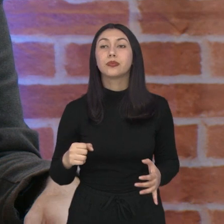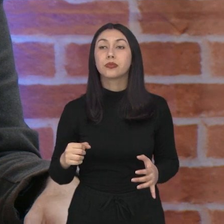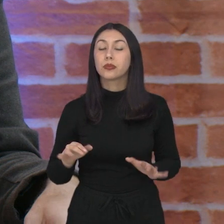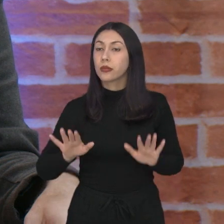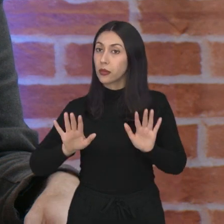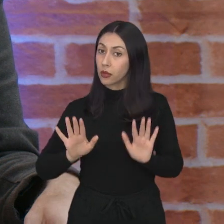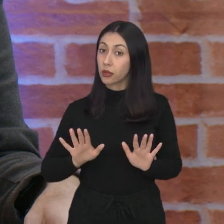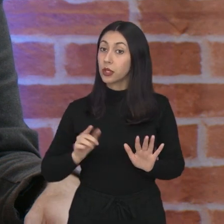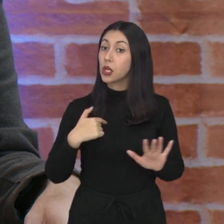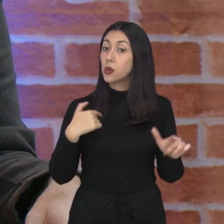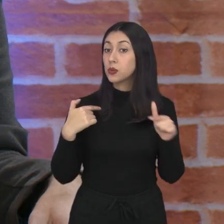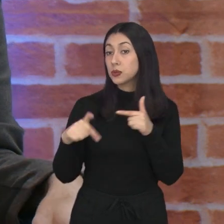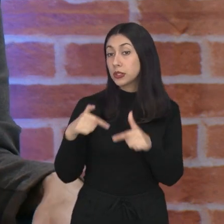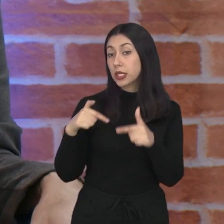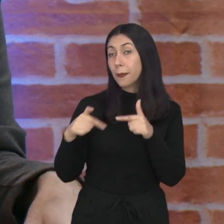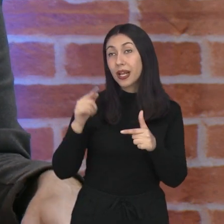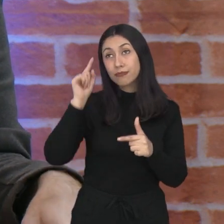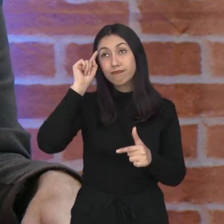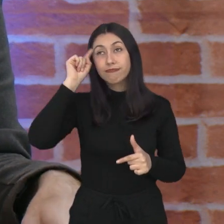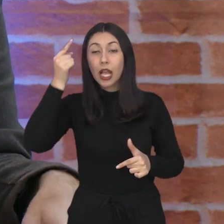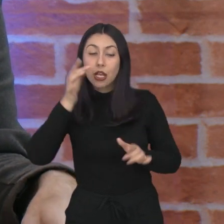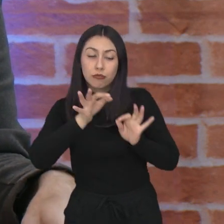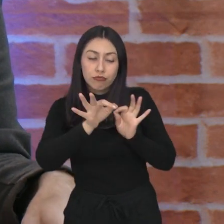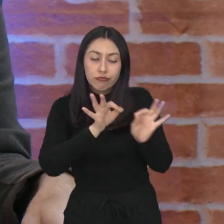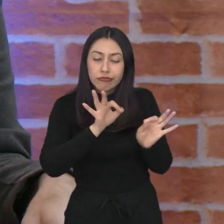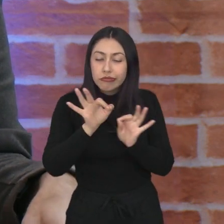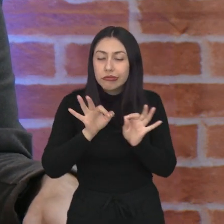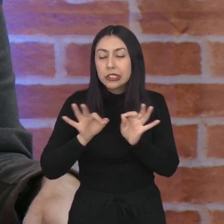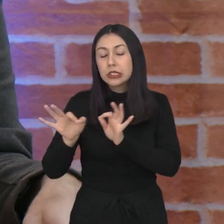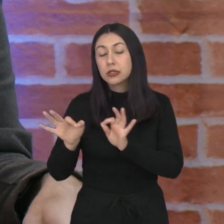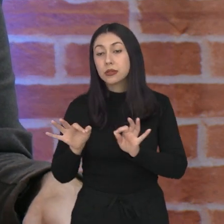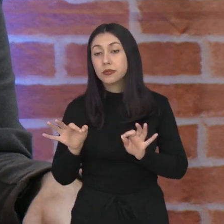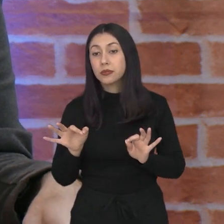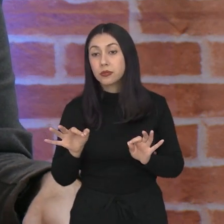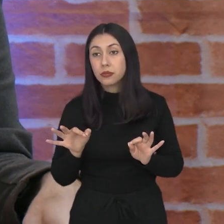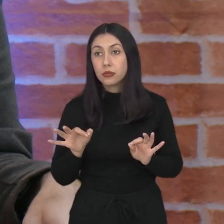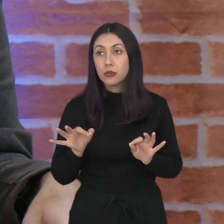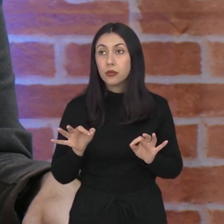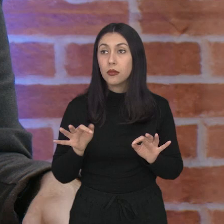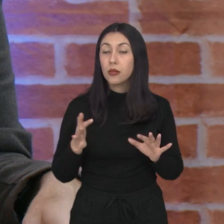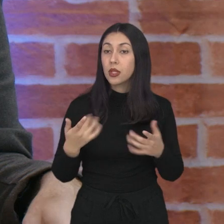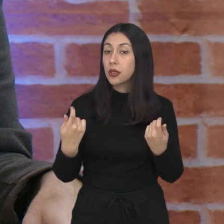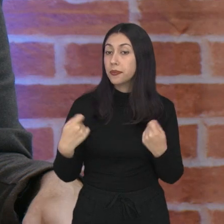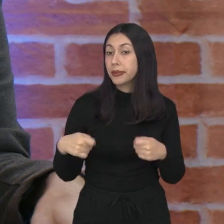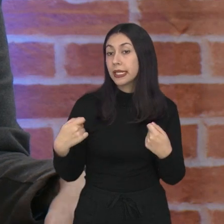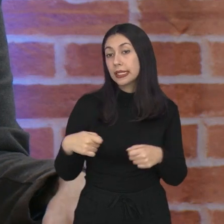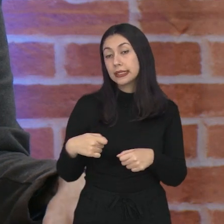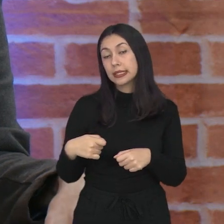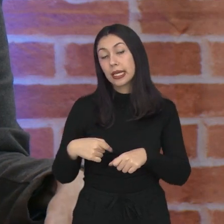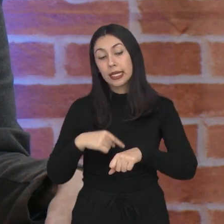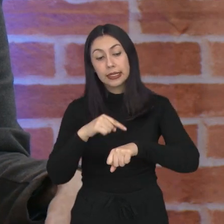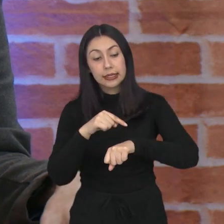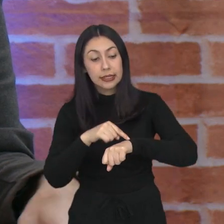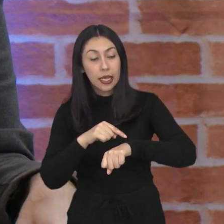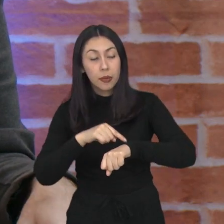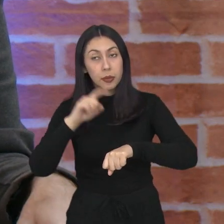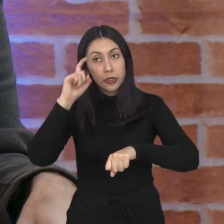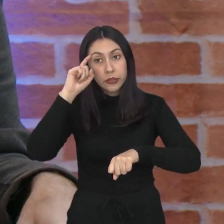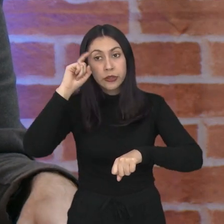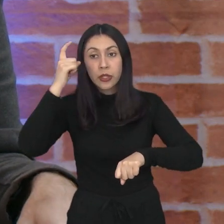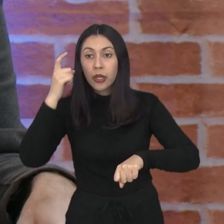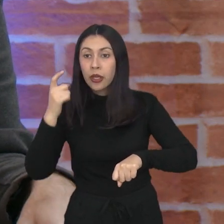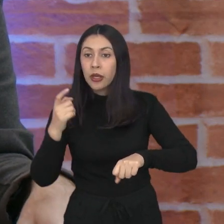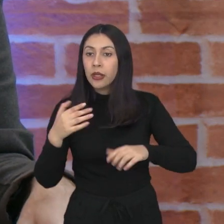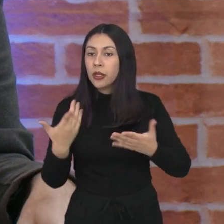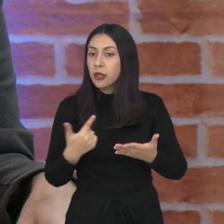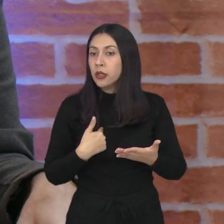Mas. E eu trabalho bastante as ideias, né? Então a gente tem que ter o tempo para ter as ideias, então estou